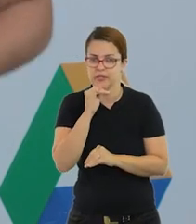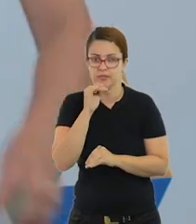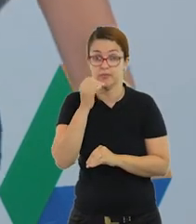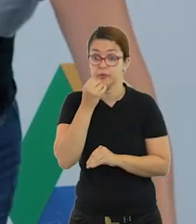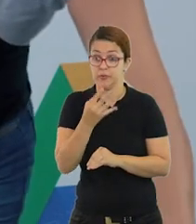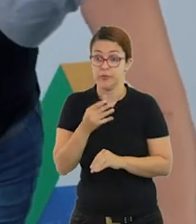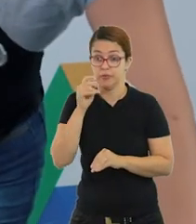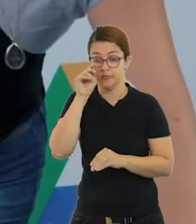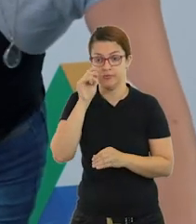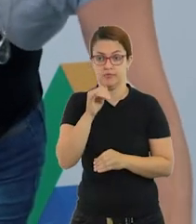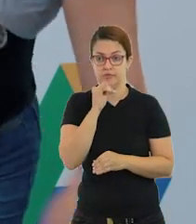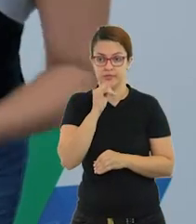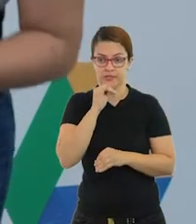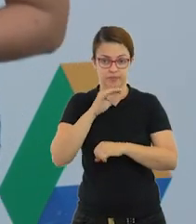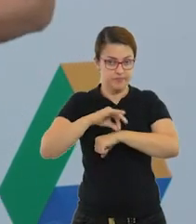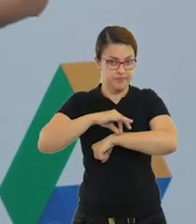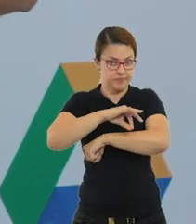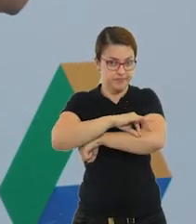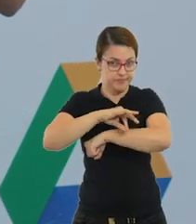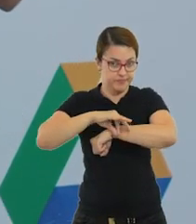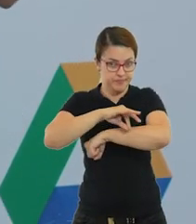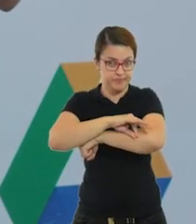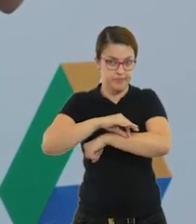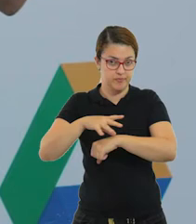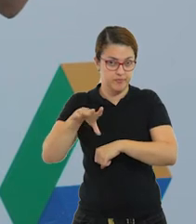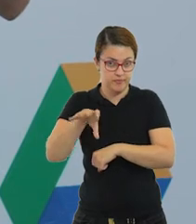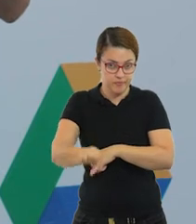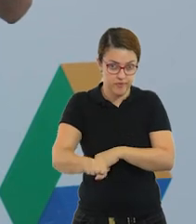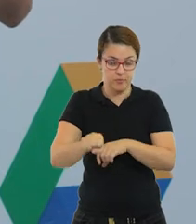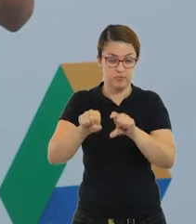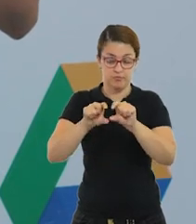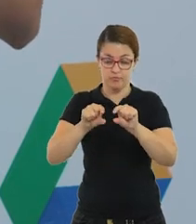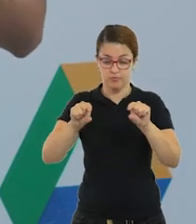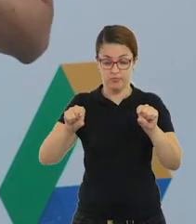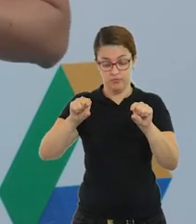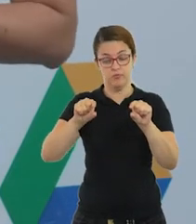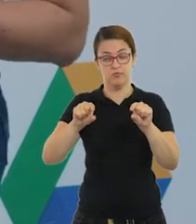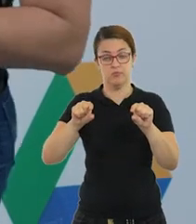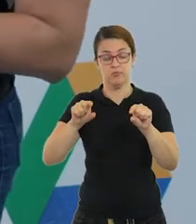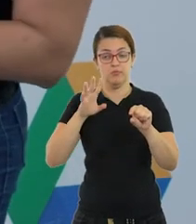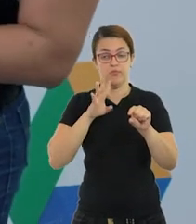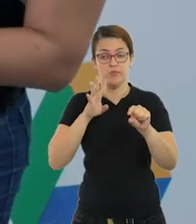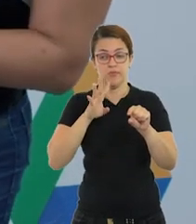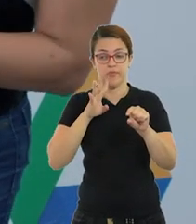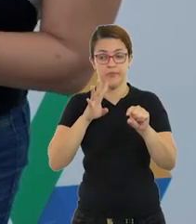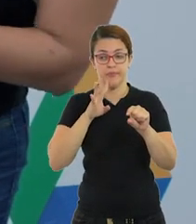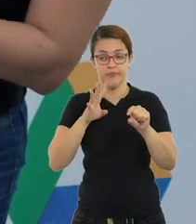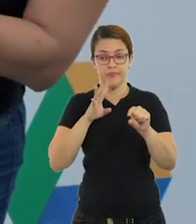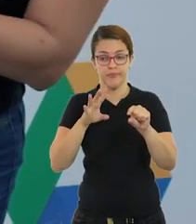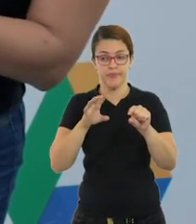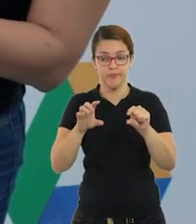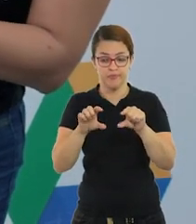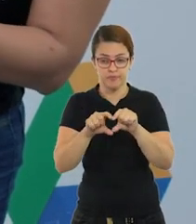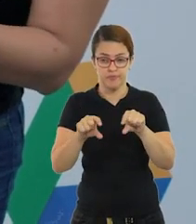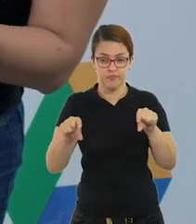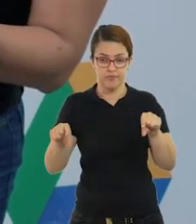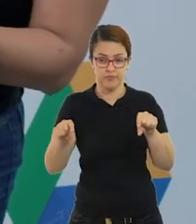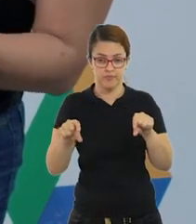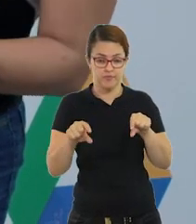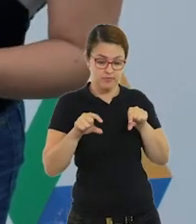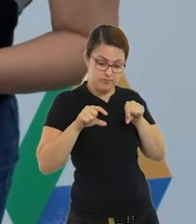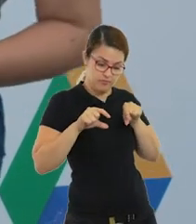coisa concreta. Se você achar lá no material de escola a régua dela, isso é bem legal, e aí você consegue, com o apoio